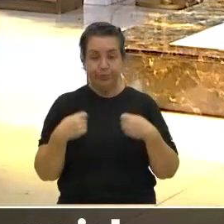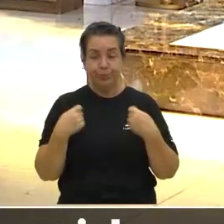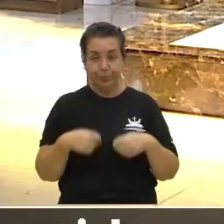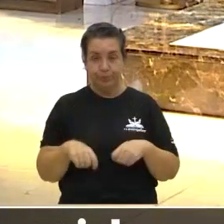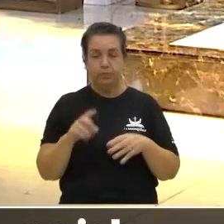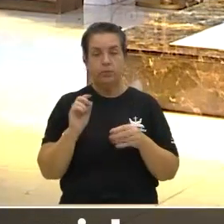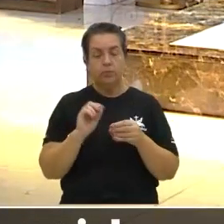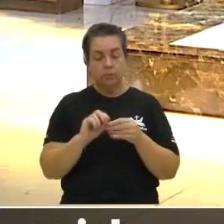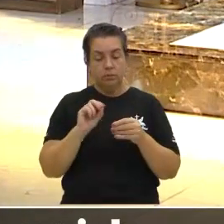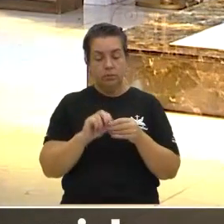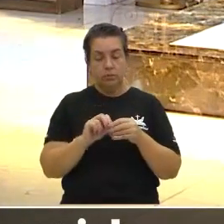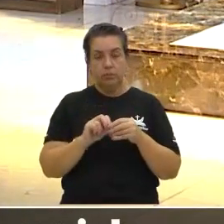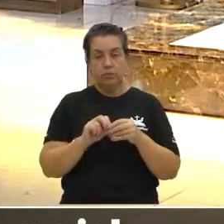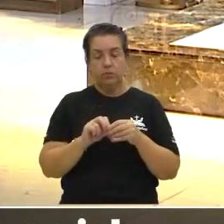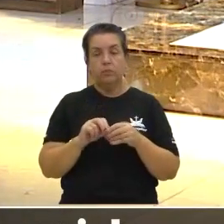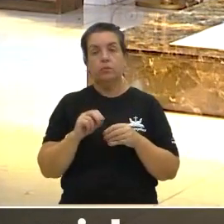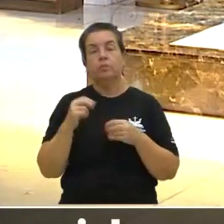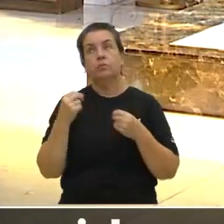exercitado